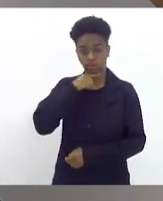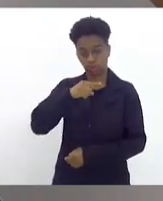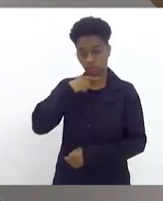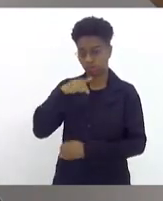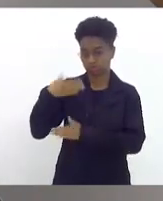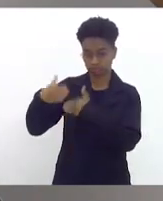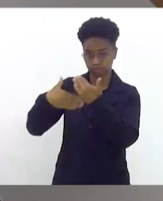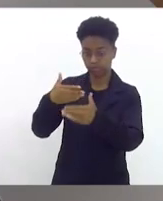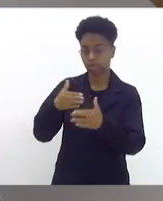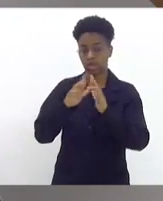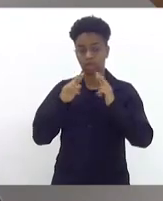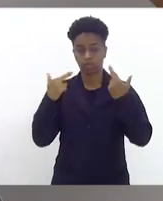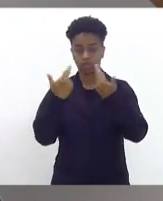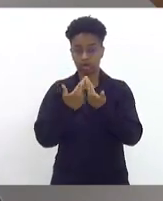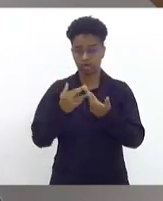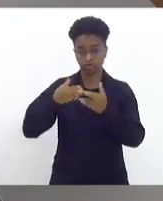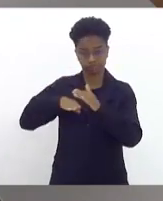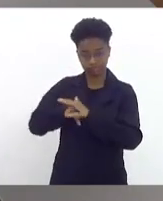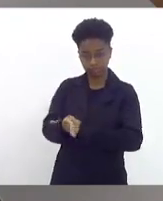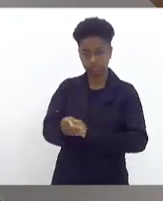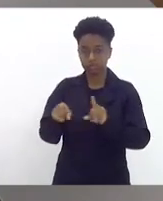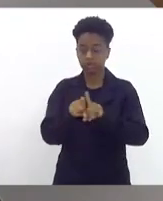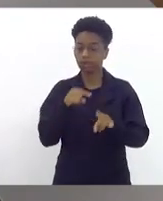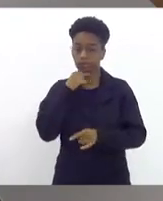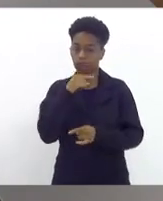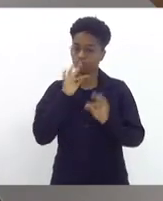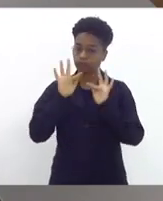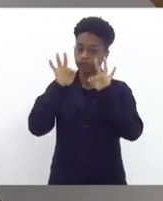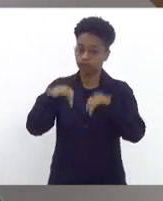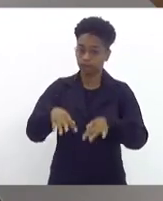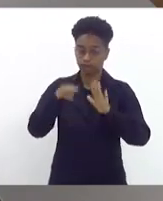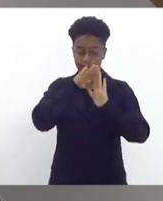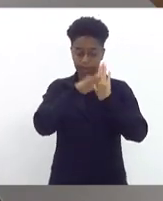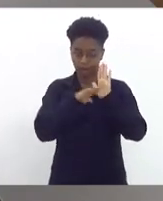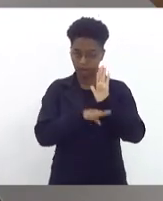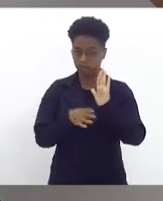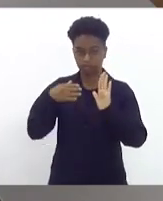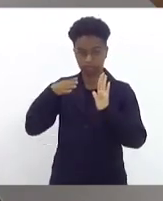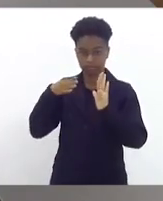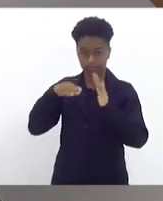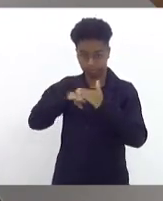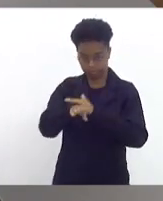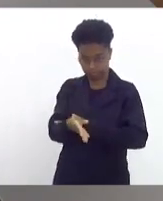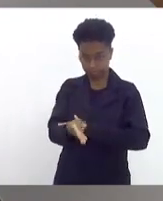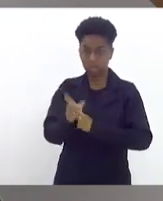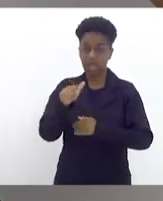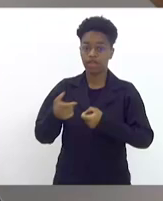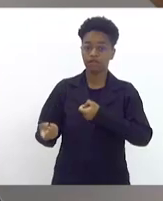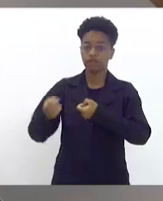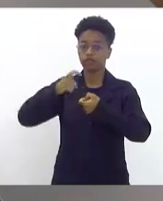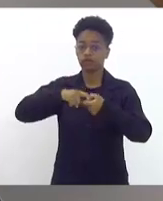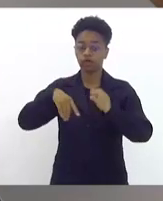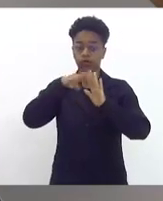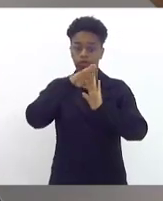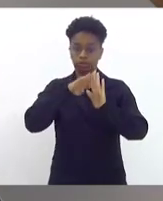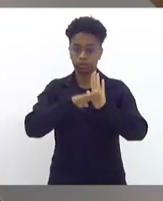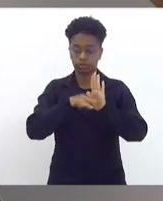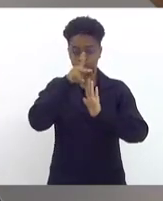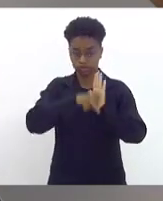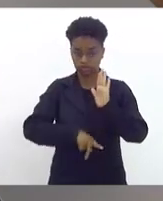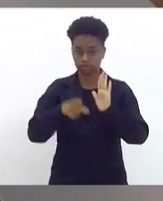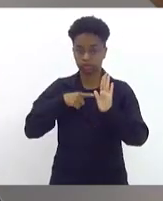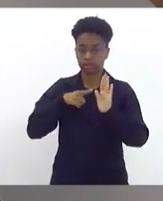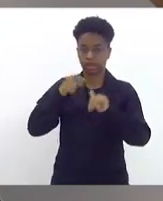reunião ordinária e não finalizamos a pauta extraordinária quero Retorno dos projetos com vistas